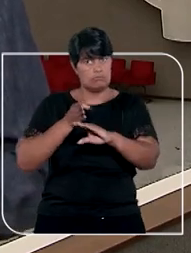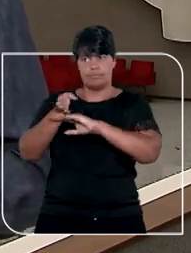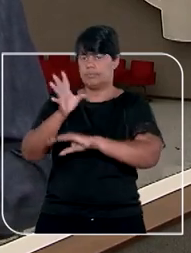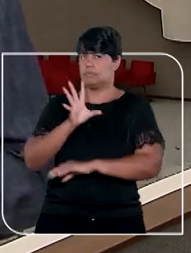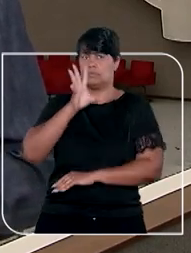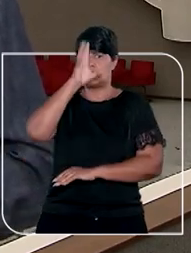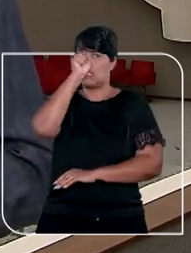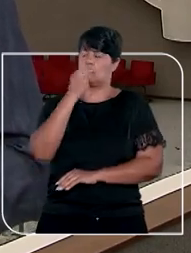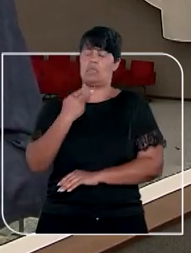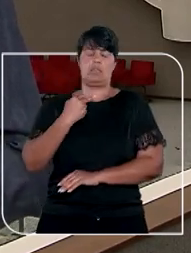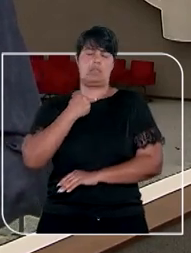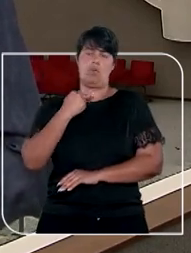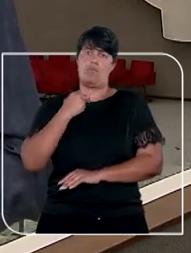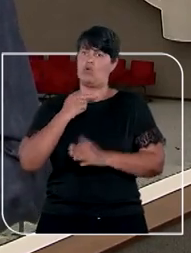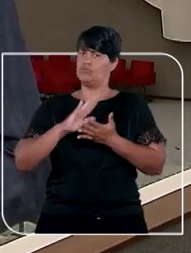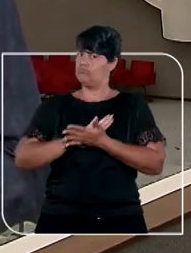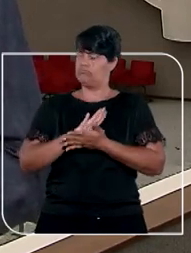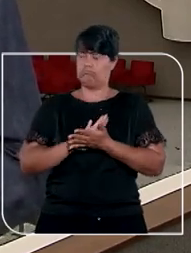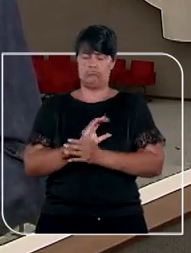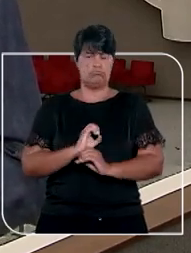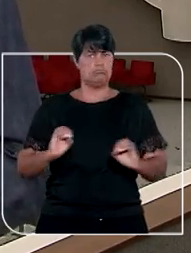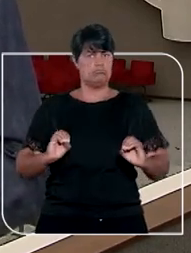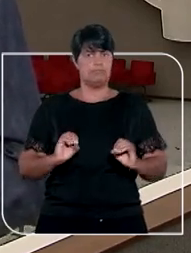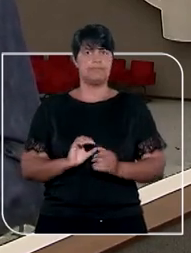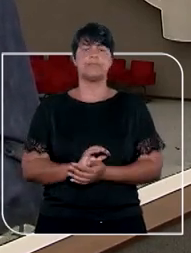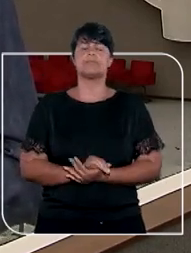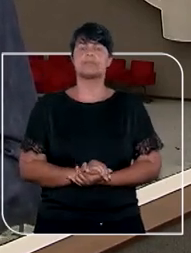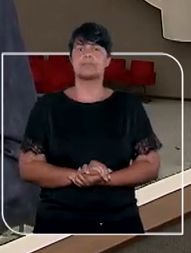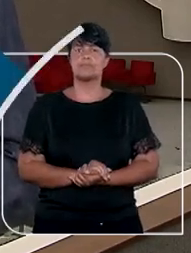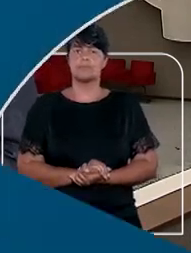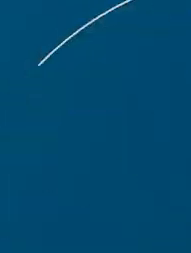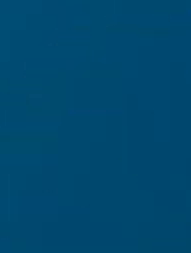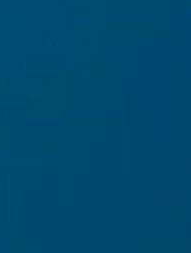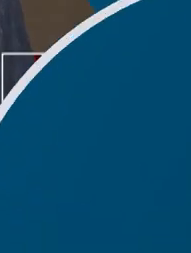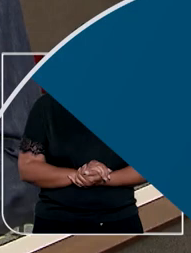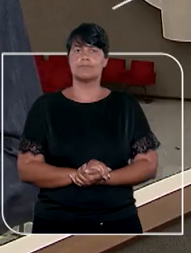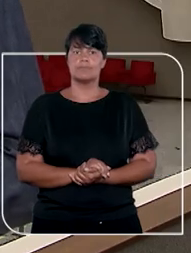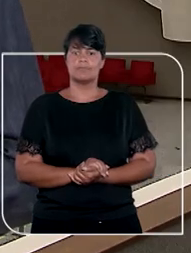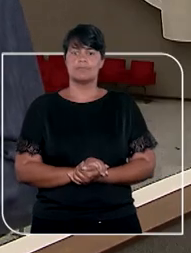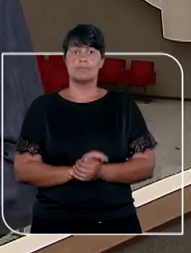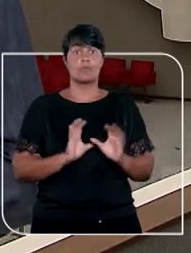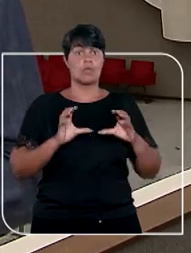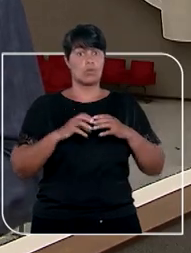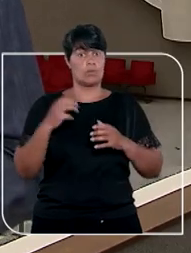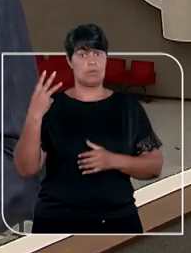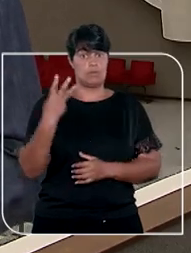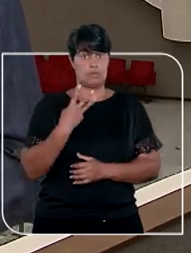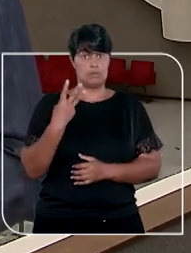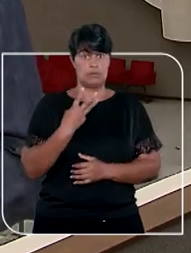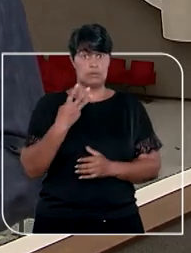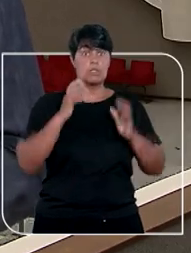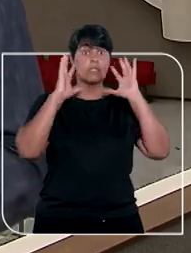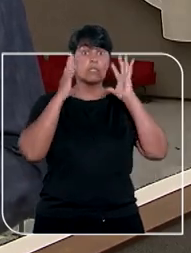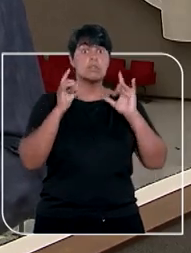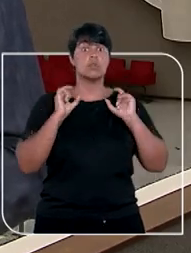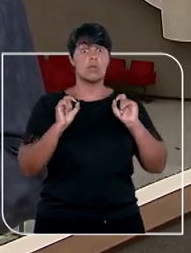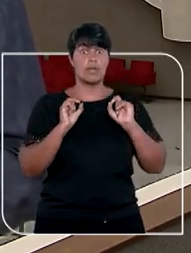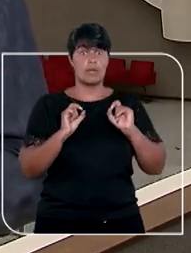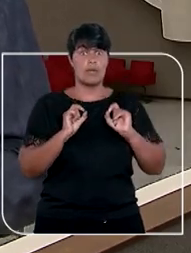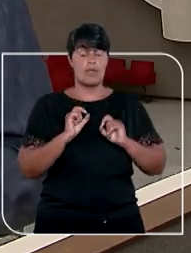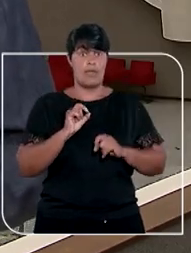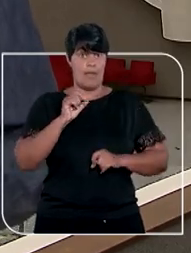agentes não podem entrar na casa do suspeito sem ordem judicial. Já a terceira turma concluiu que a